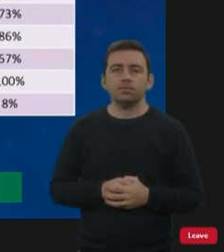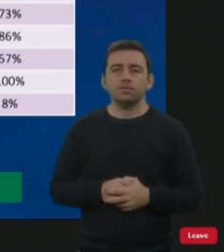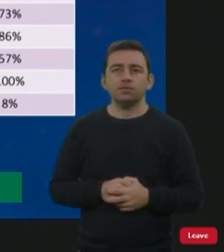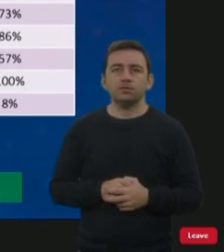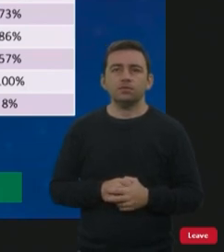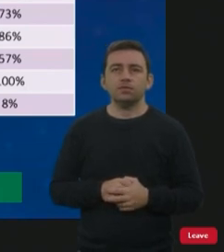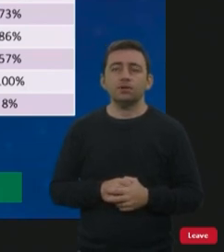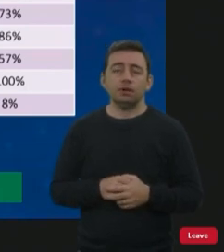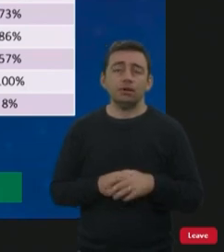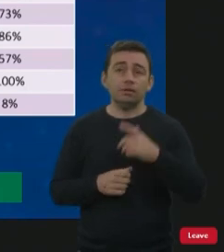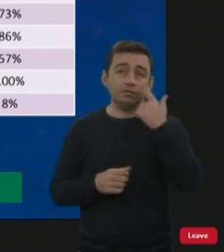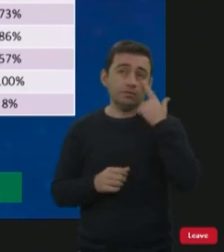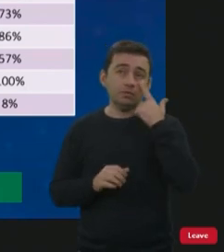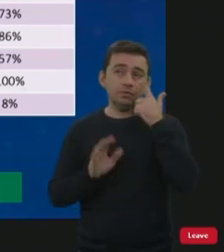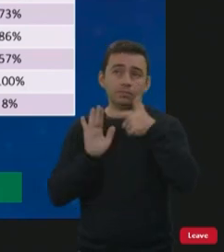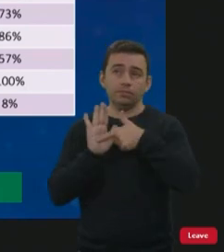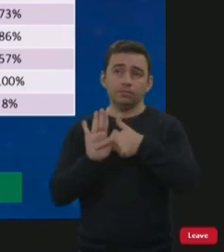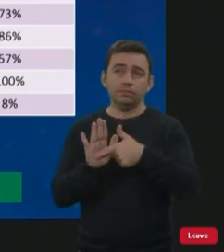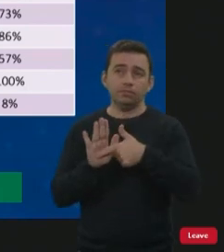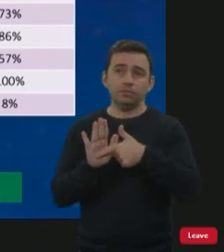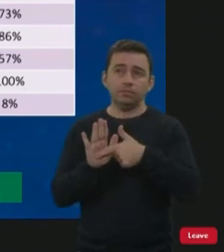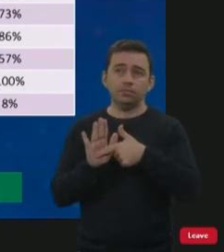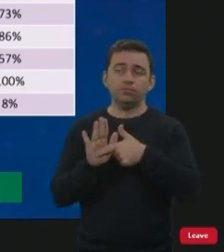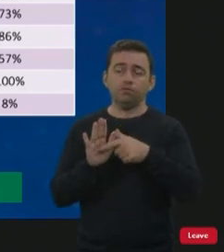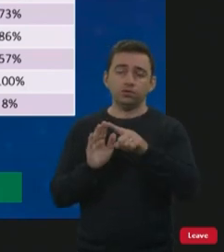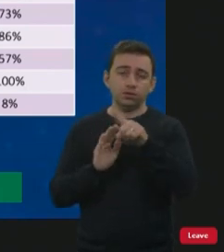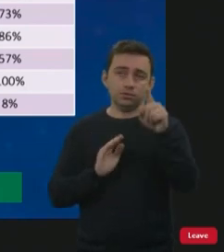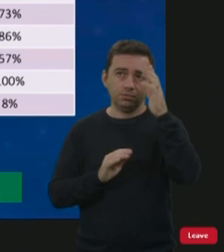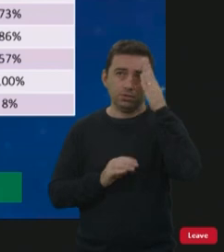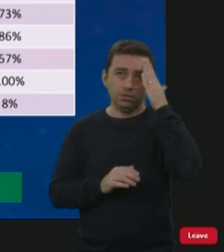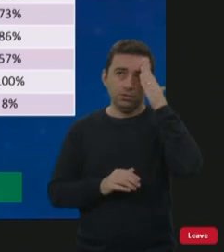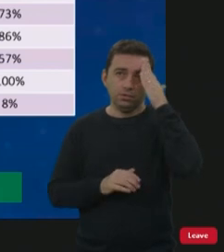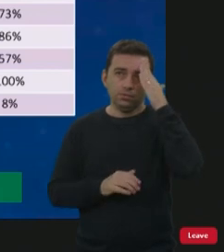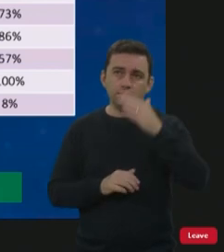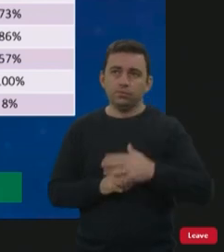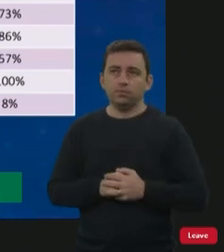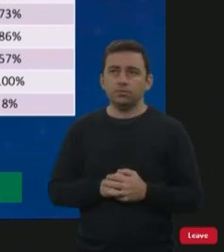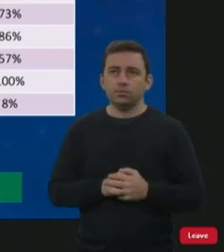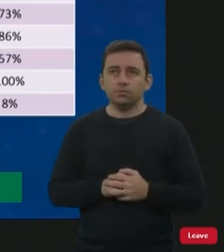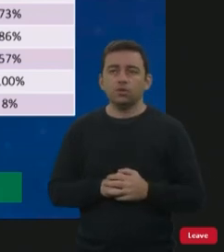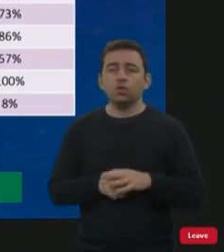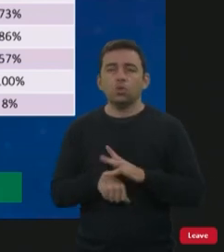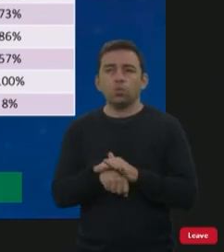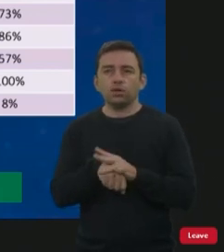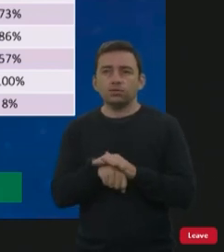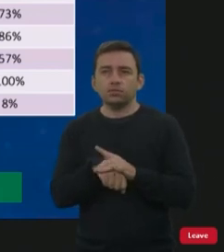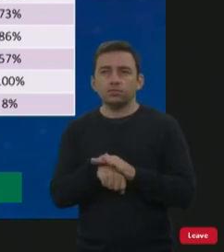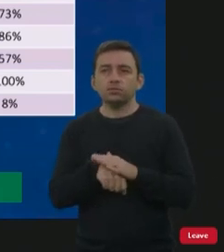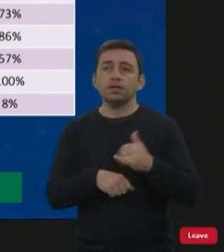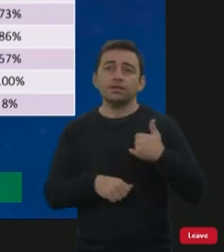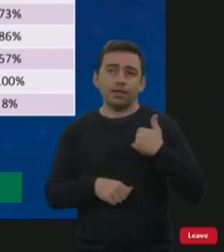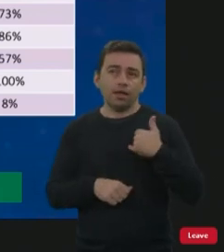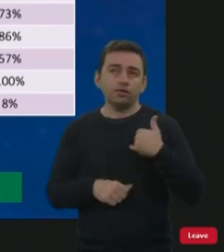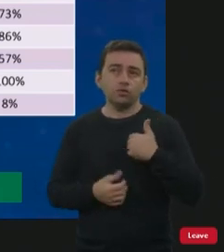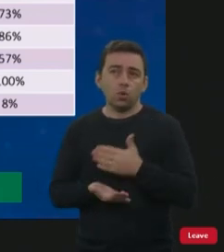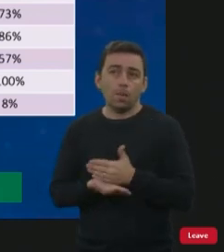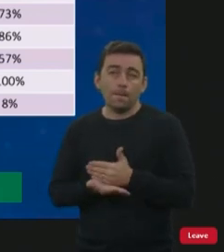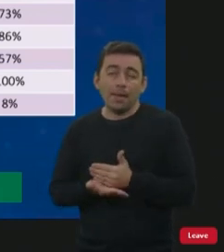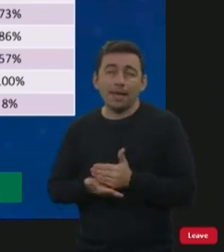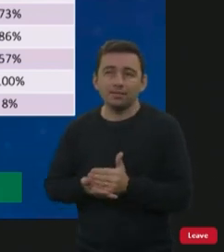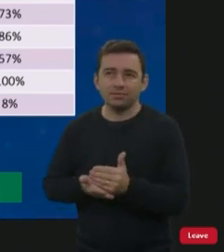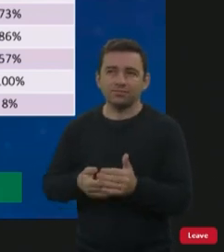Aqui, para a gente ter uma ideia, né, doenças que têm uma idade de início mais